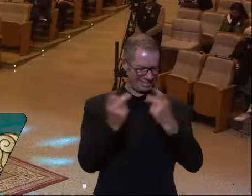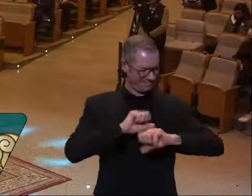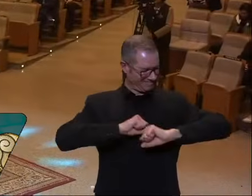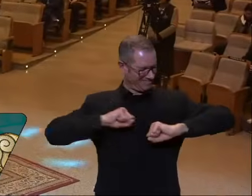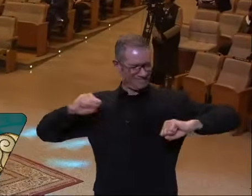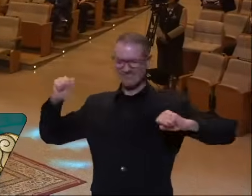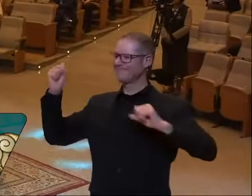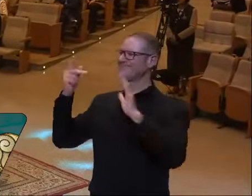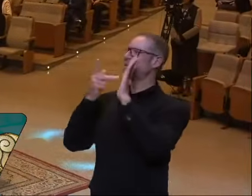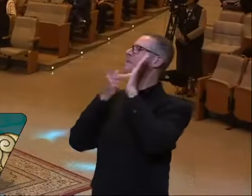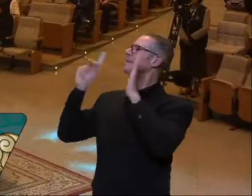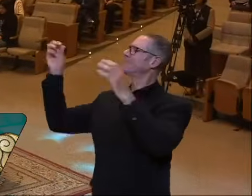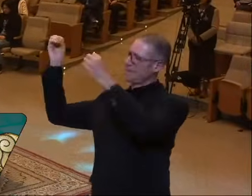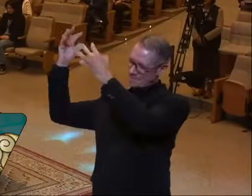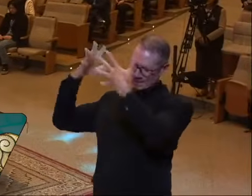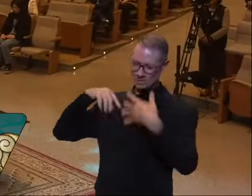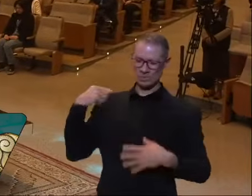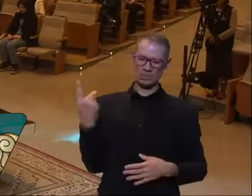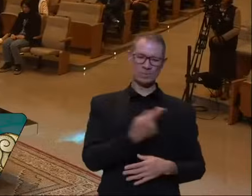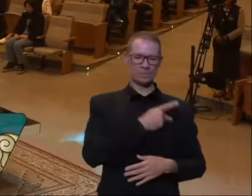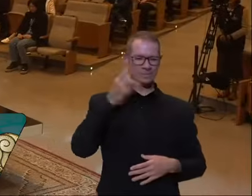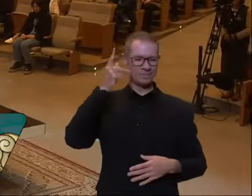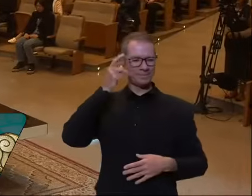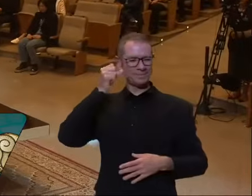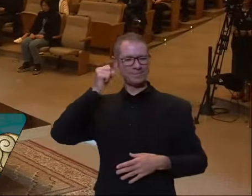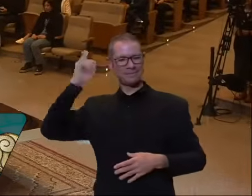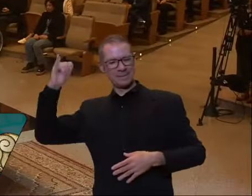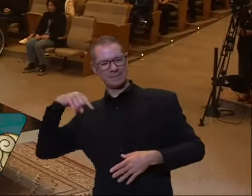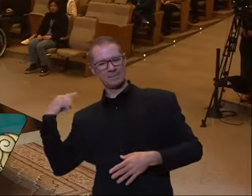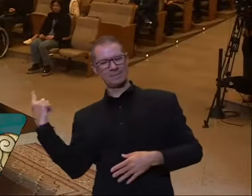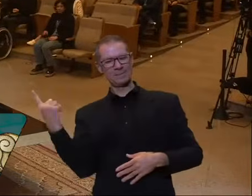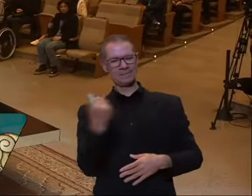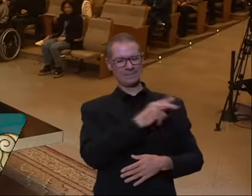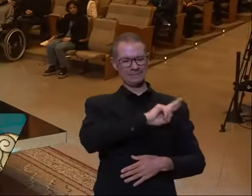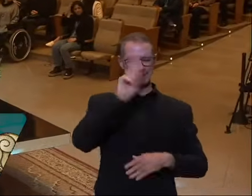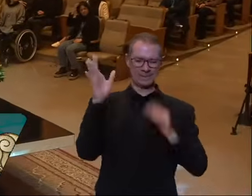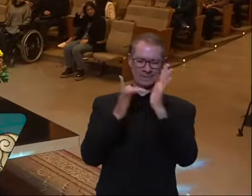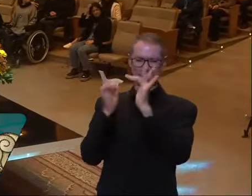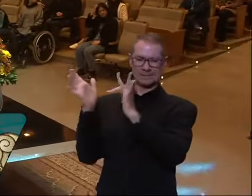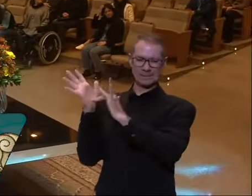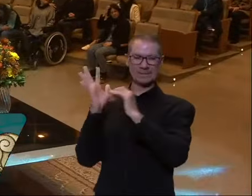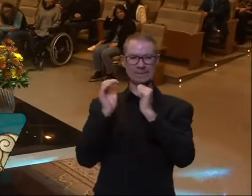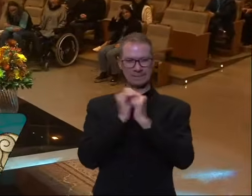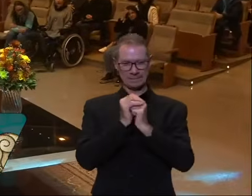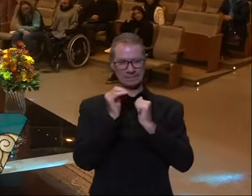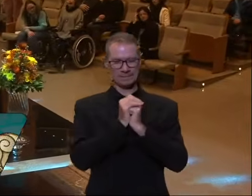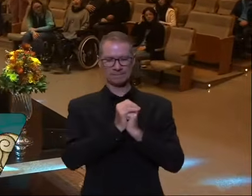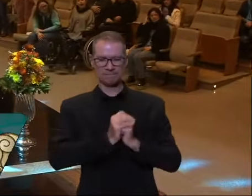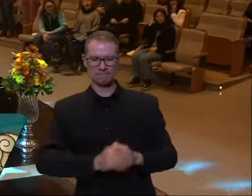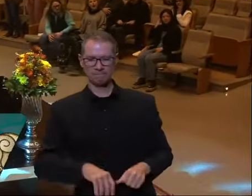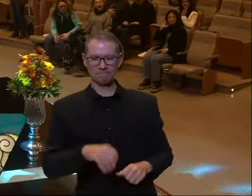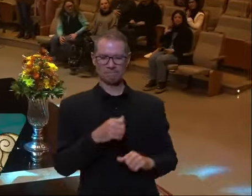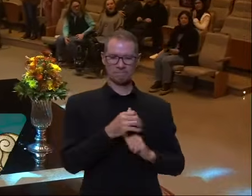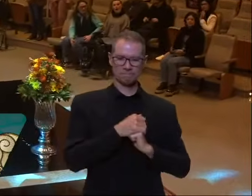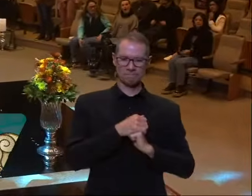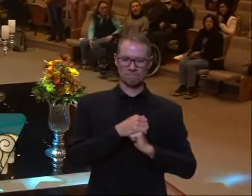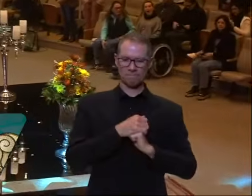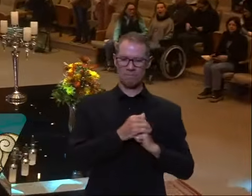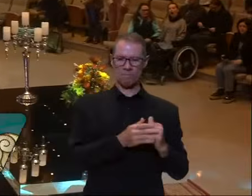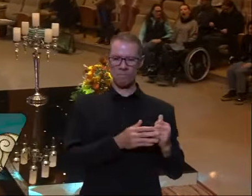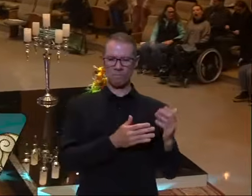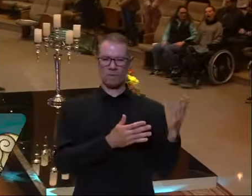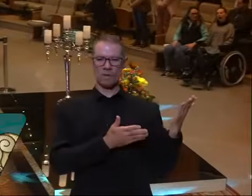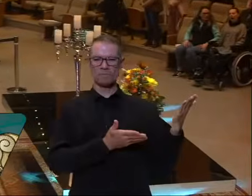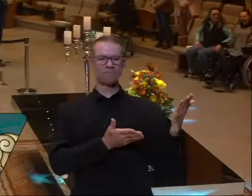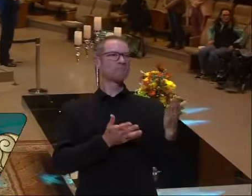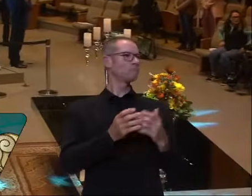Nos abençoa, Pai, em nome de Jesus. Amém, amém. Quero que todos fiquem de pé. Eu quero fazer um convite para